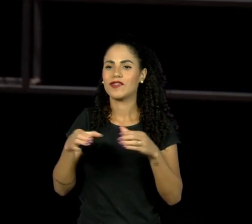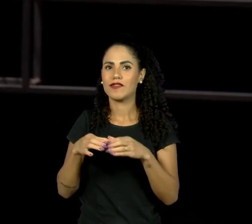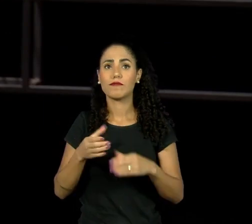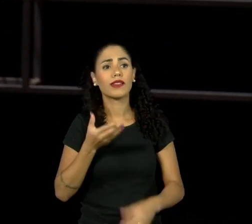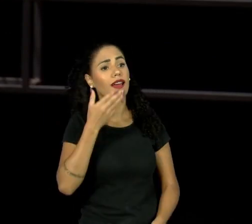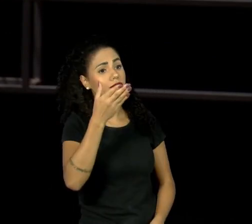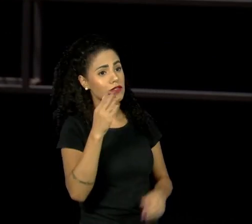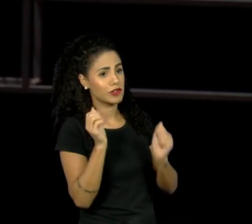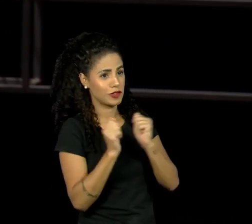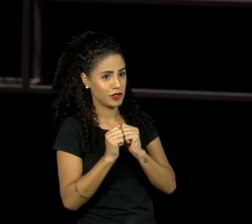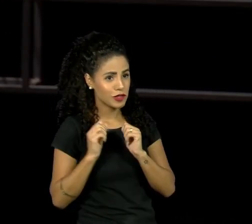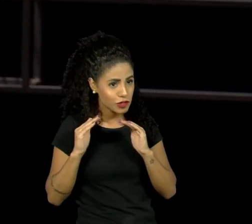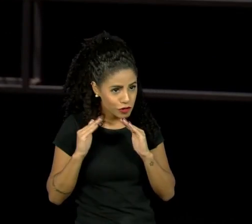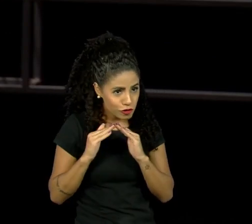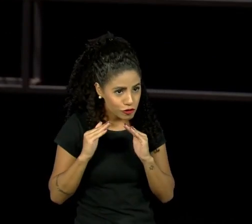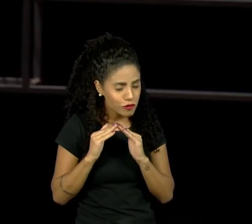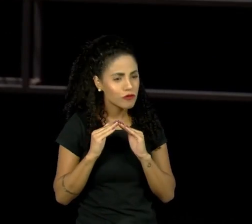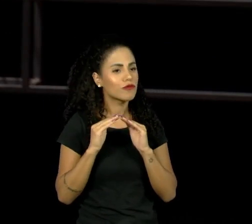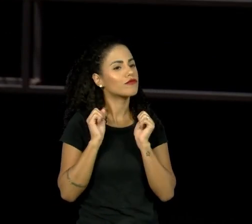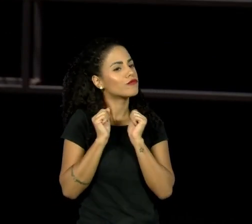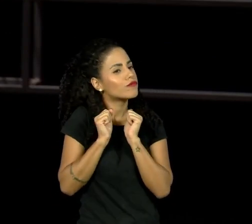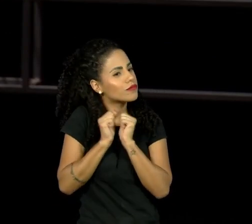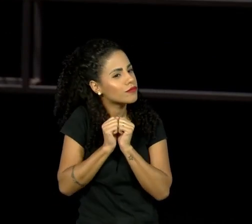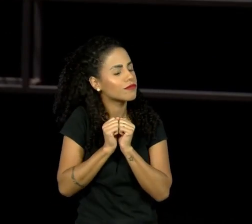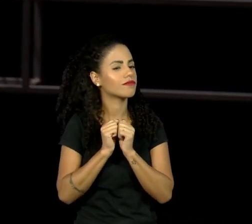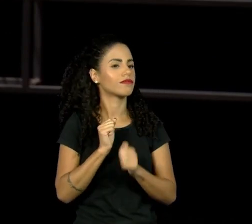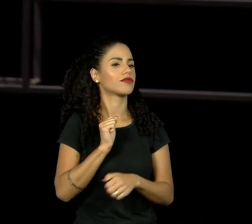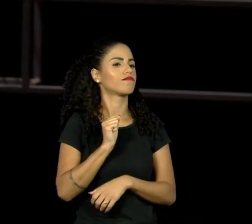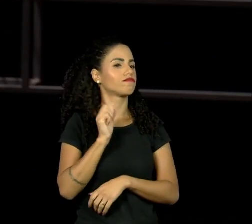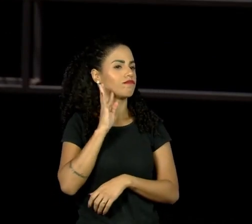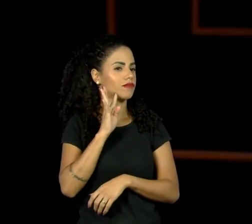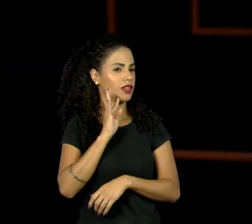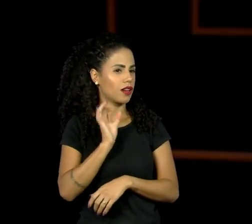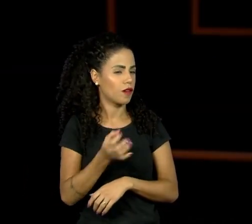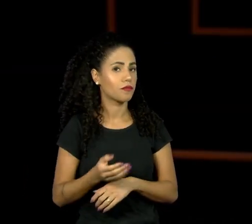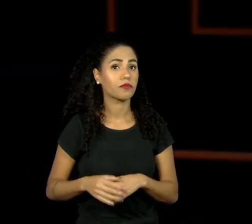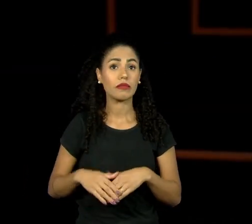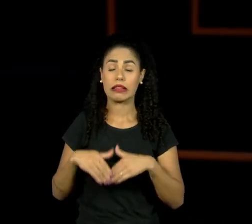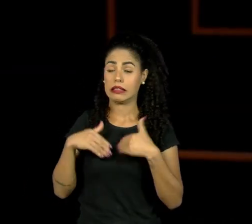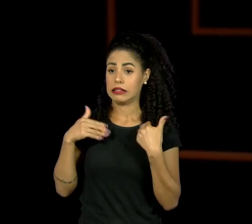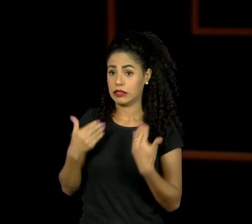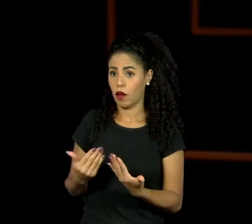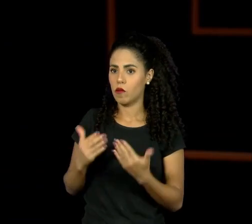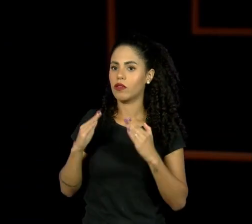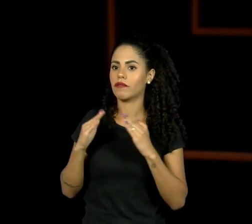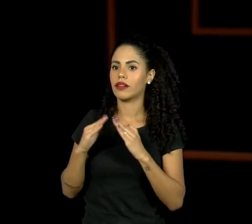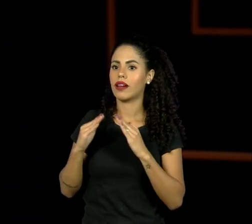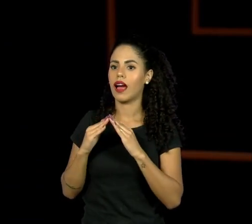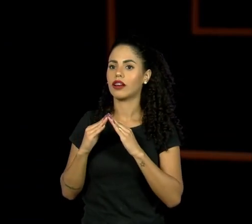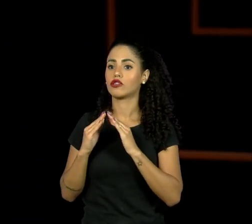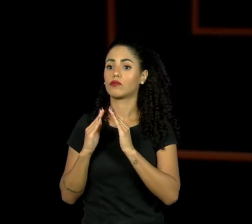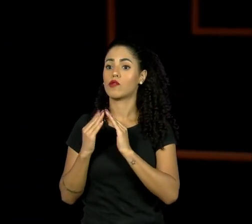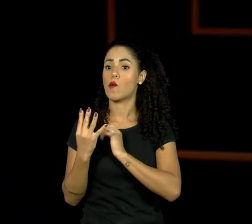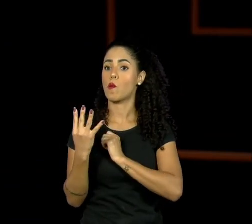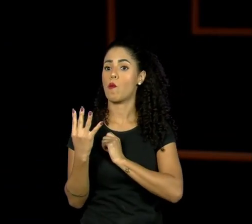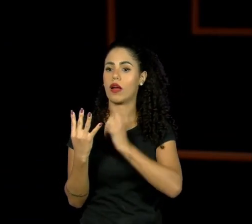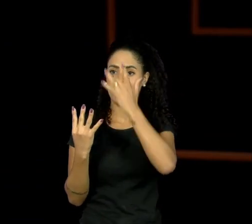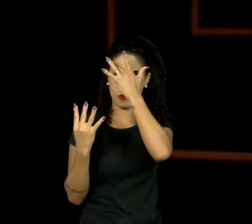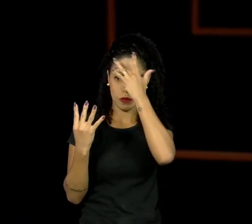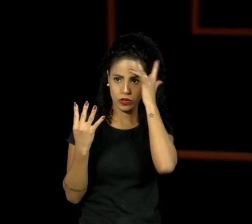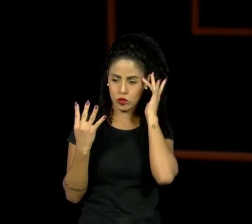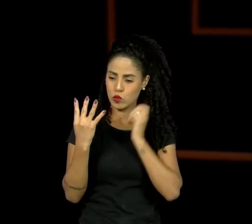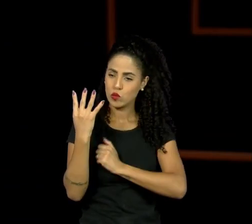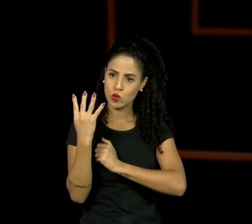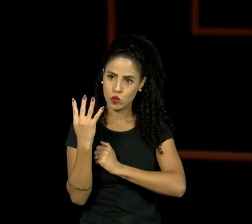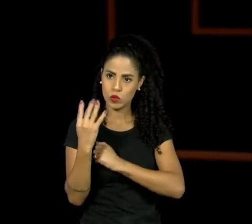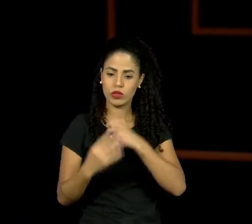foram morar todos juntos, de forma anárquica? Porque, na verdade, nós estávamos morando juntos, nós 4. Aí veio, o